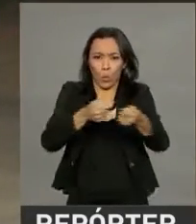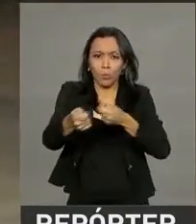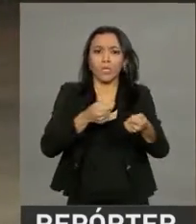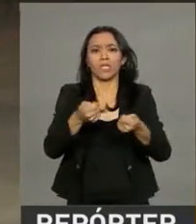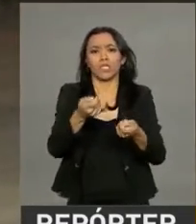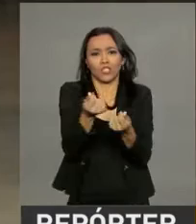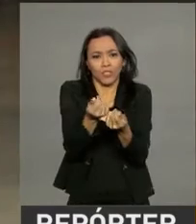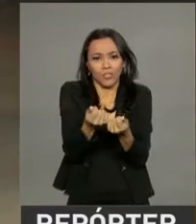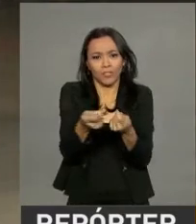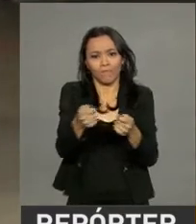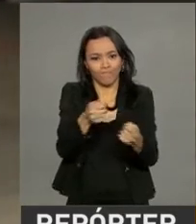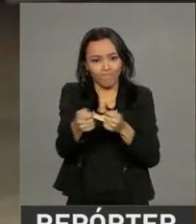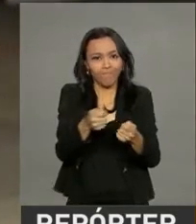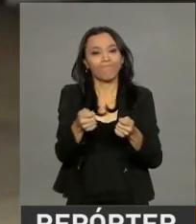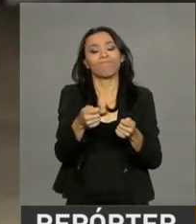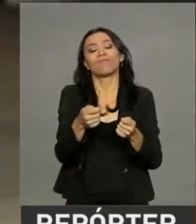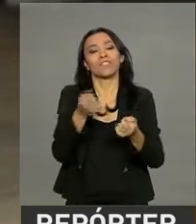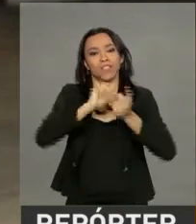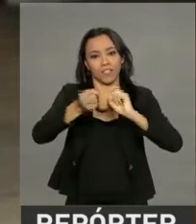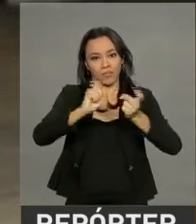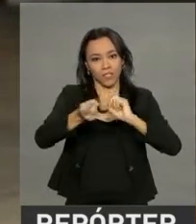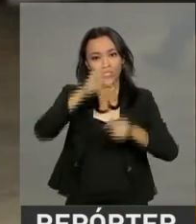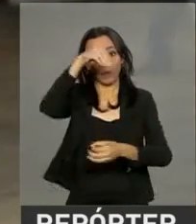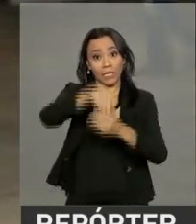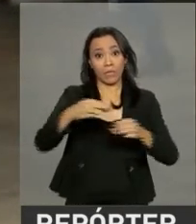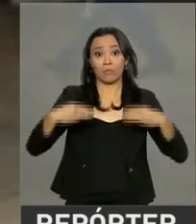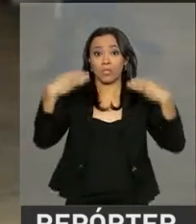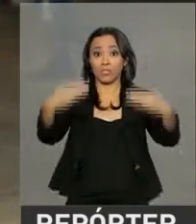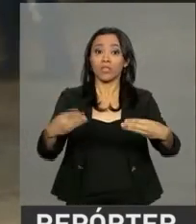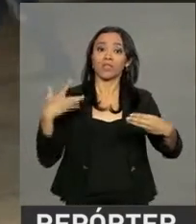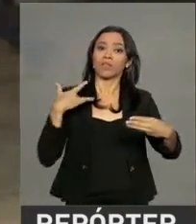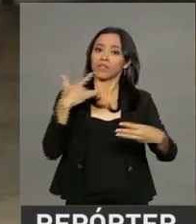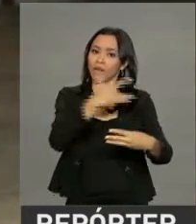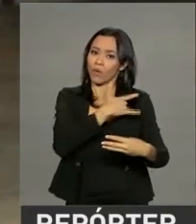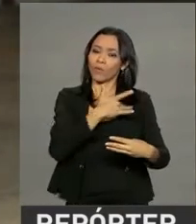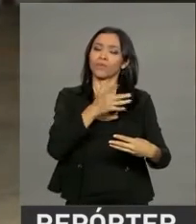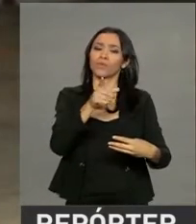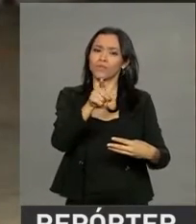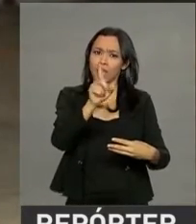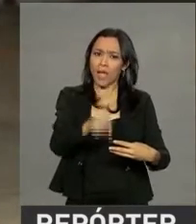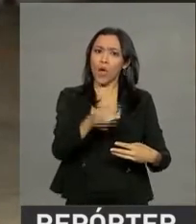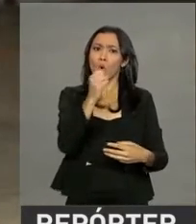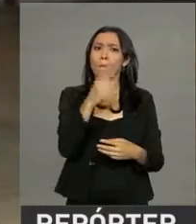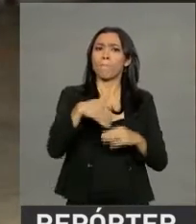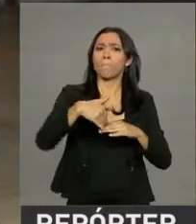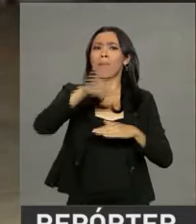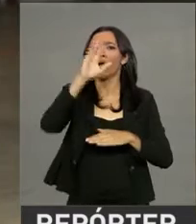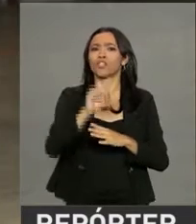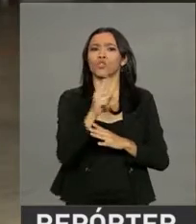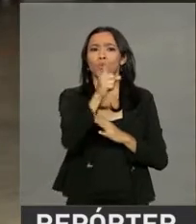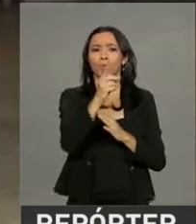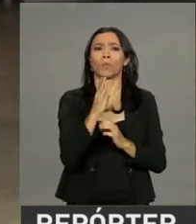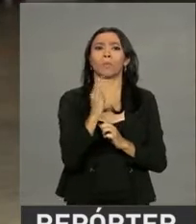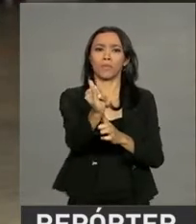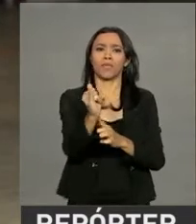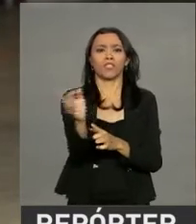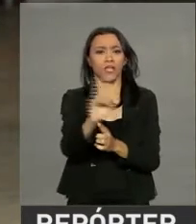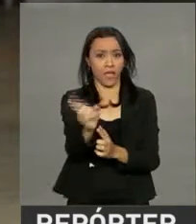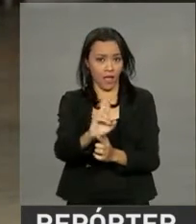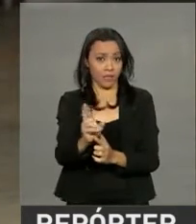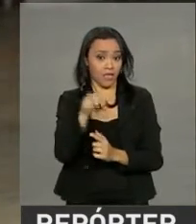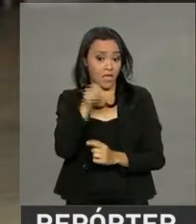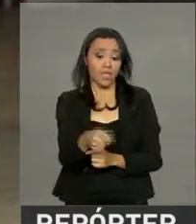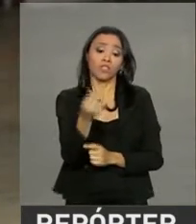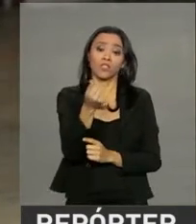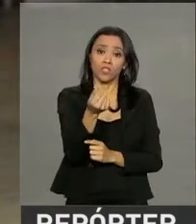de gestão e de eficiência no Ministério da Saúde foi, como você falou, de mais de R$ 1 bilhão. E esse dinheiro